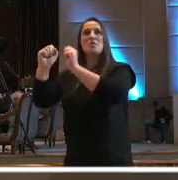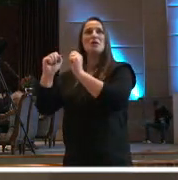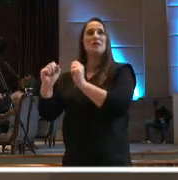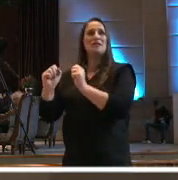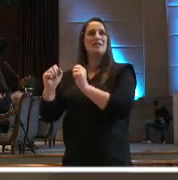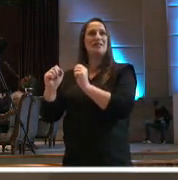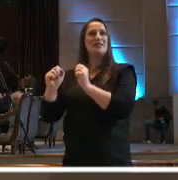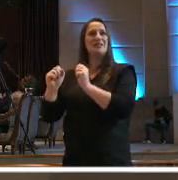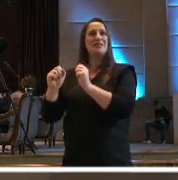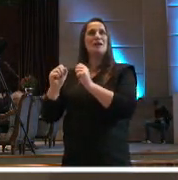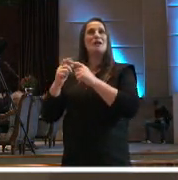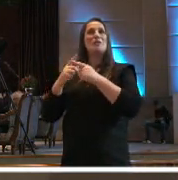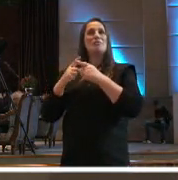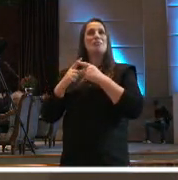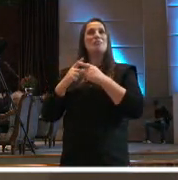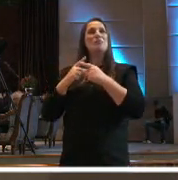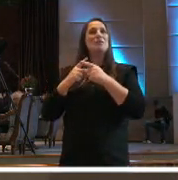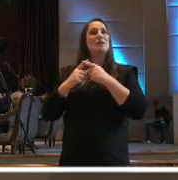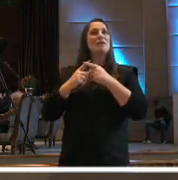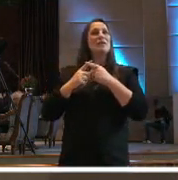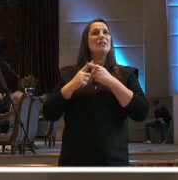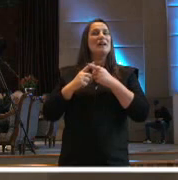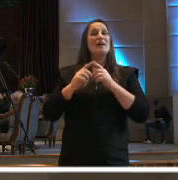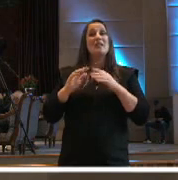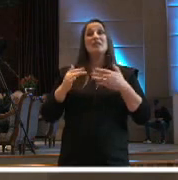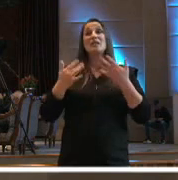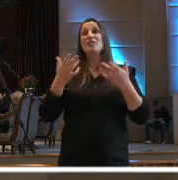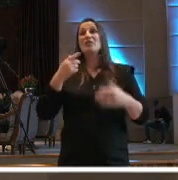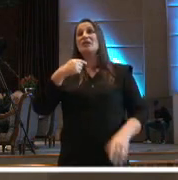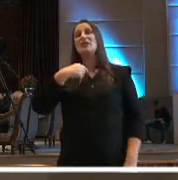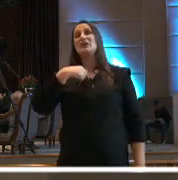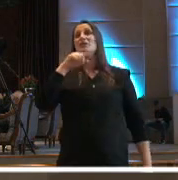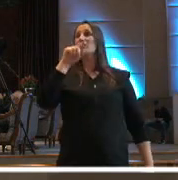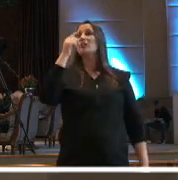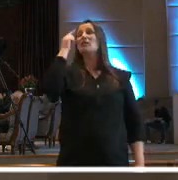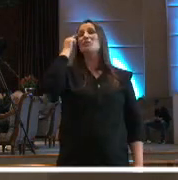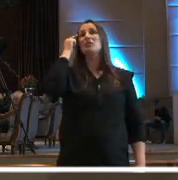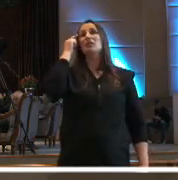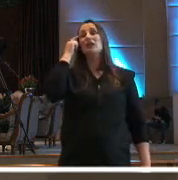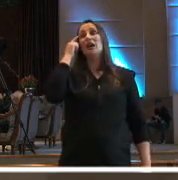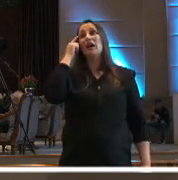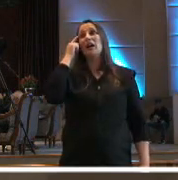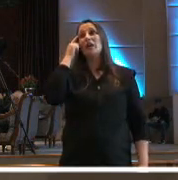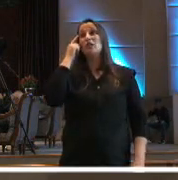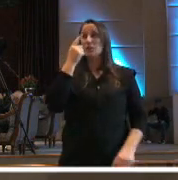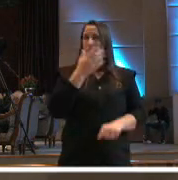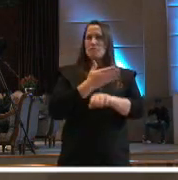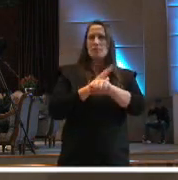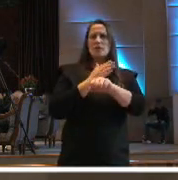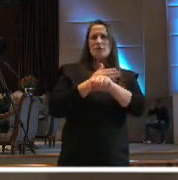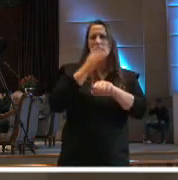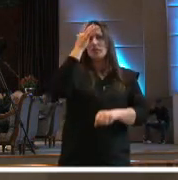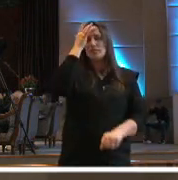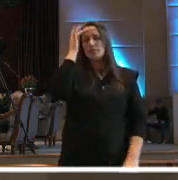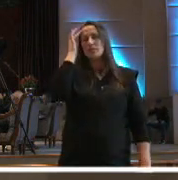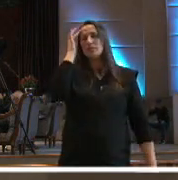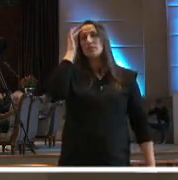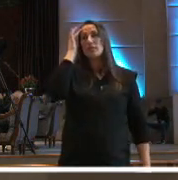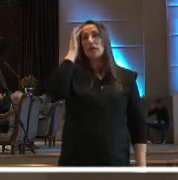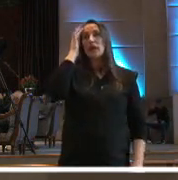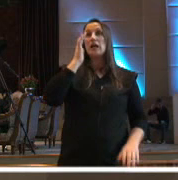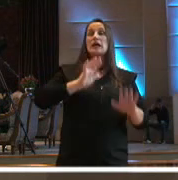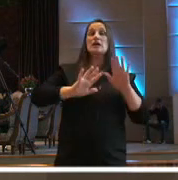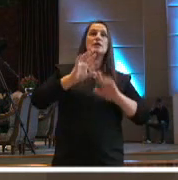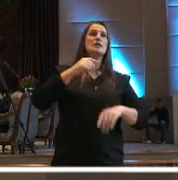É interessante porque talvez o que a gente pudesse imaginar, se você é uma pessoa prática, não é? Às vezes eu sou